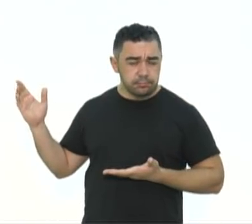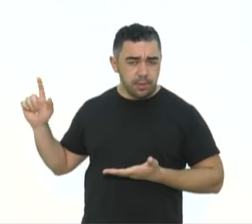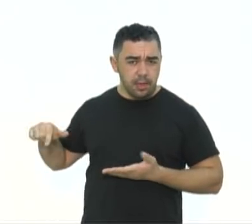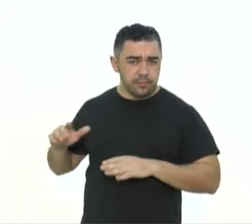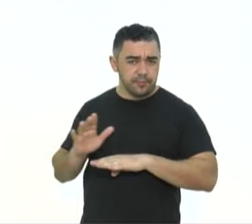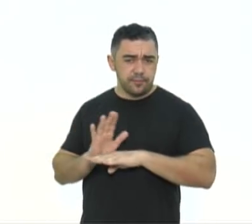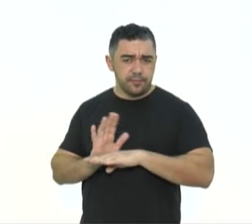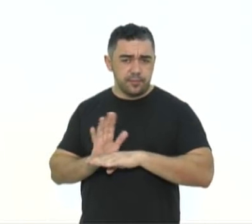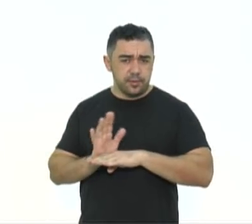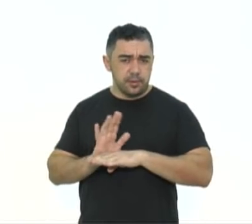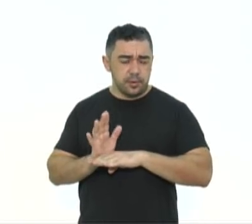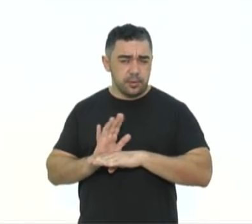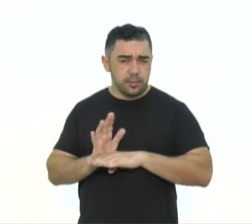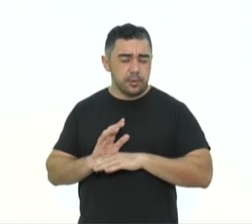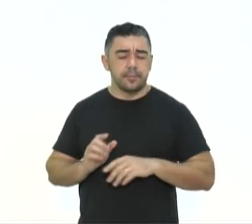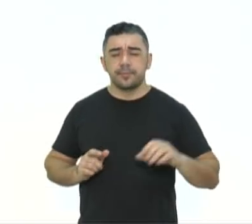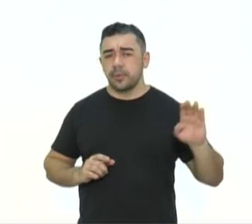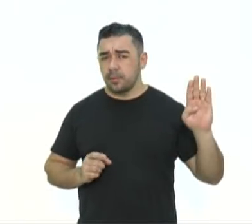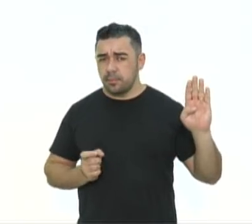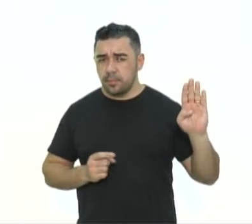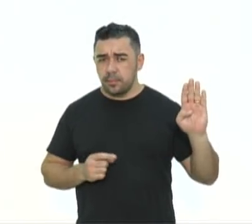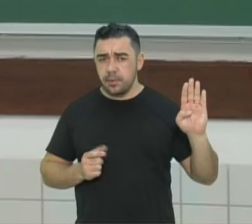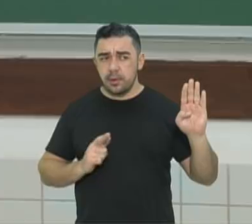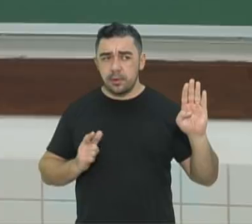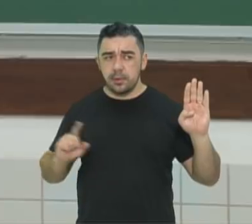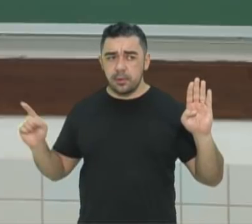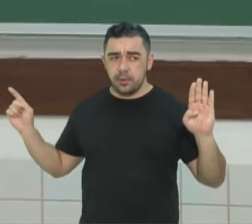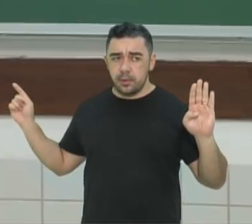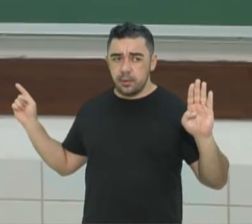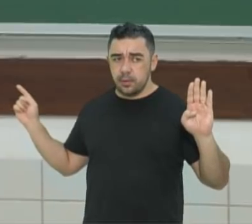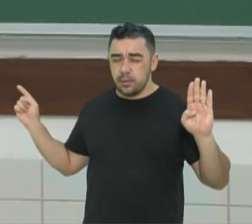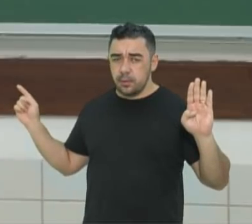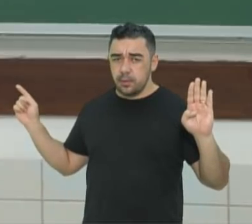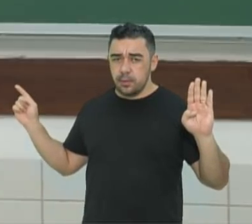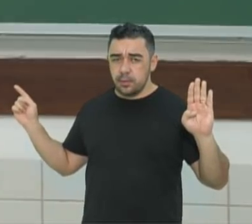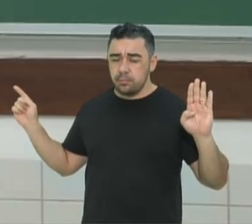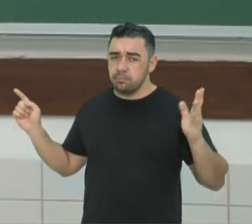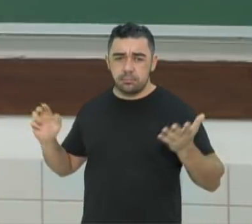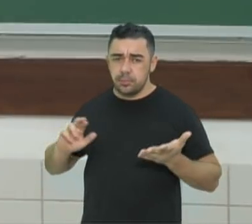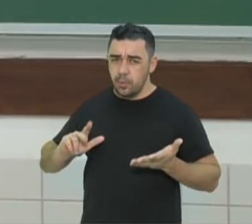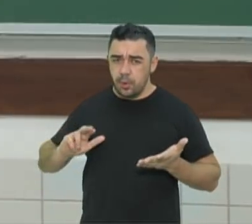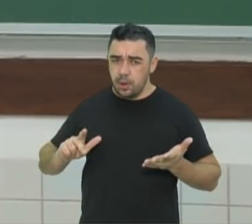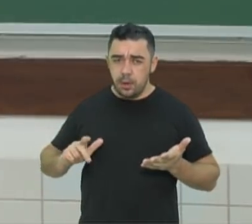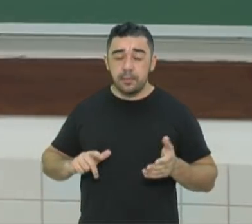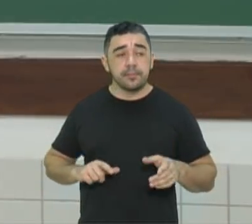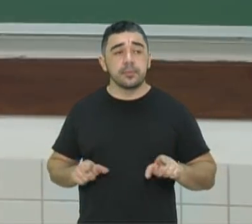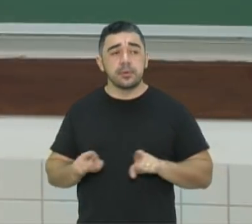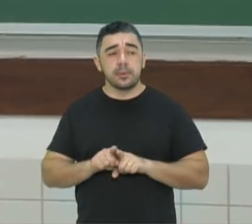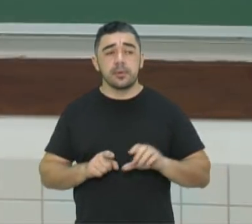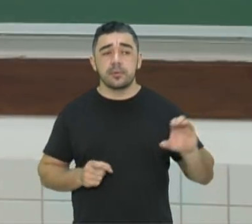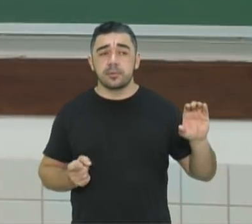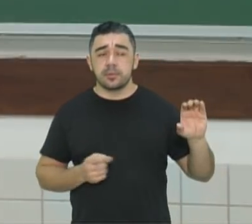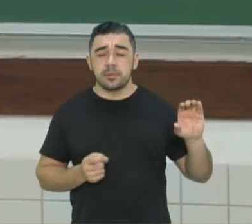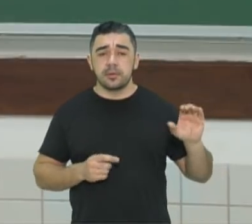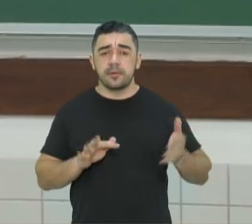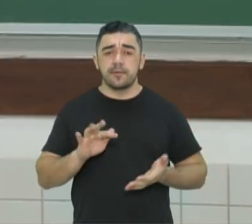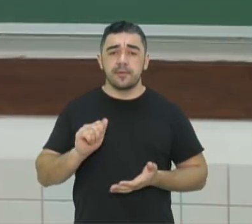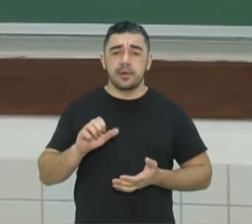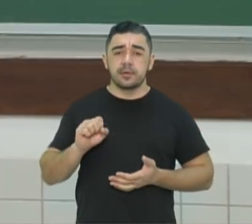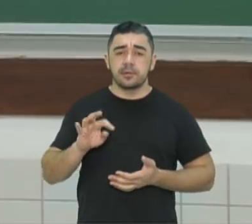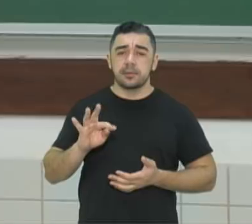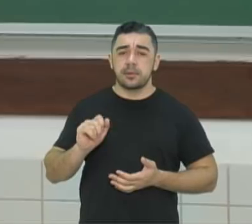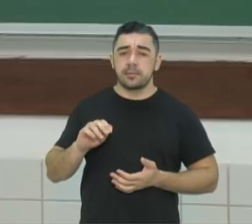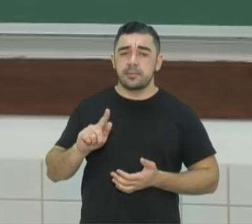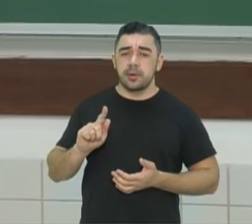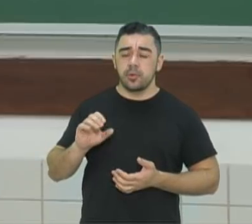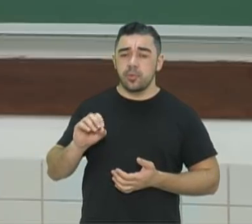filme feito pela Pixar. Também nós temos Adventure of André e Willy B. E também nós temos o Fantasmagoria, tá?